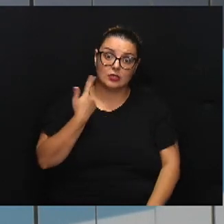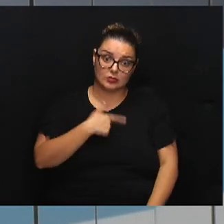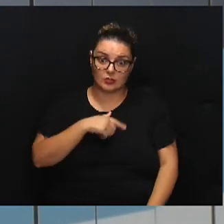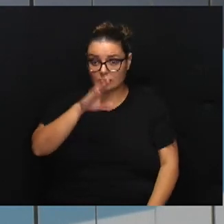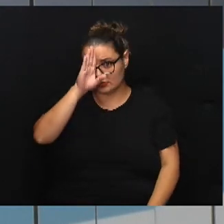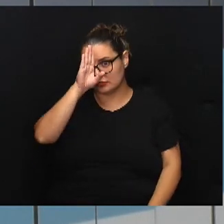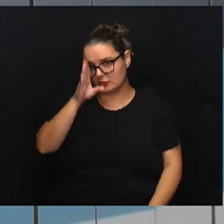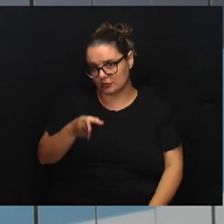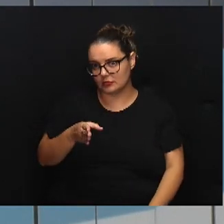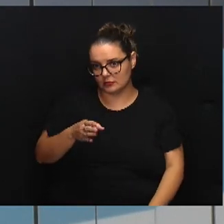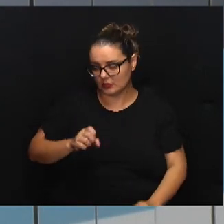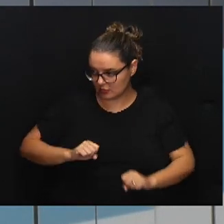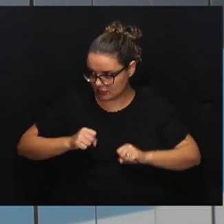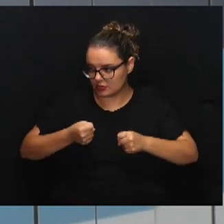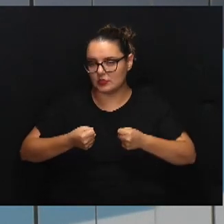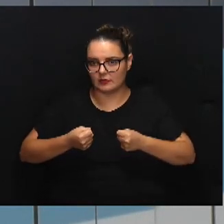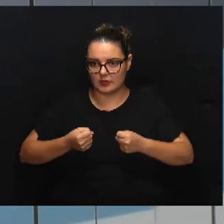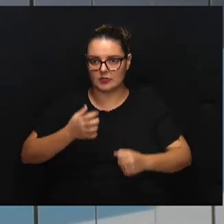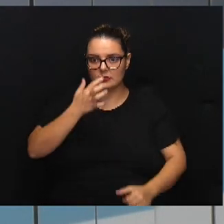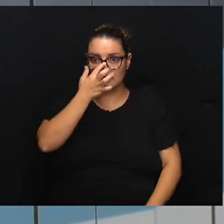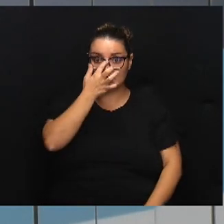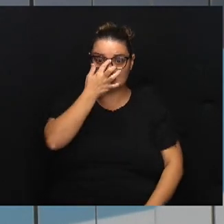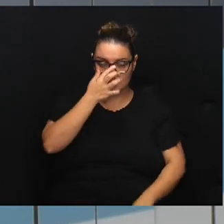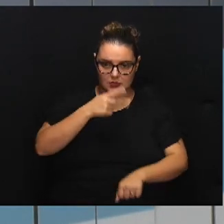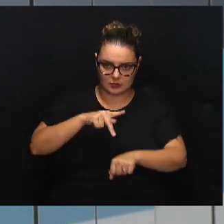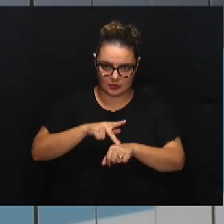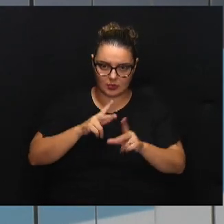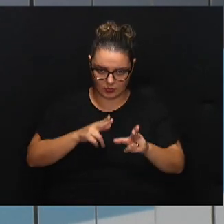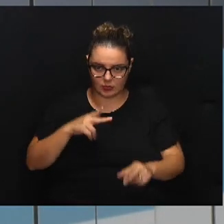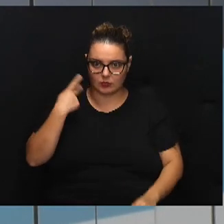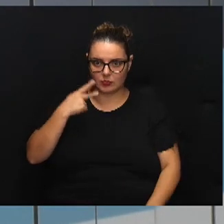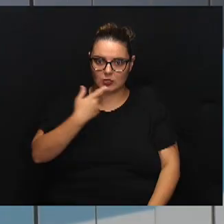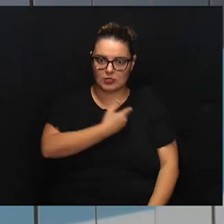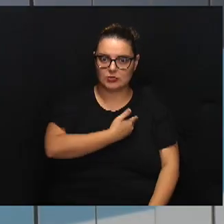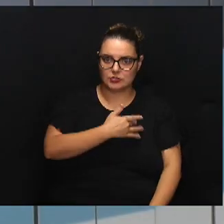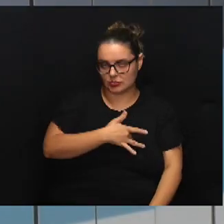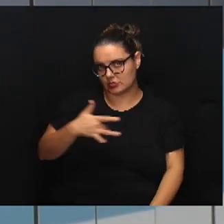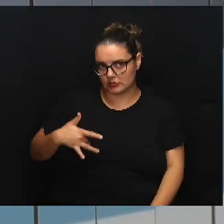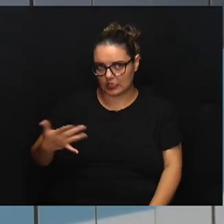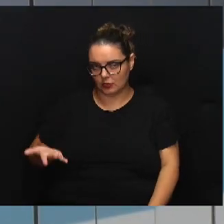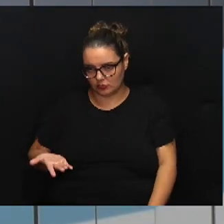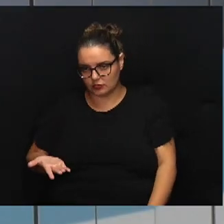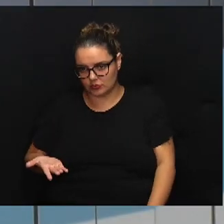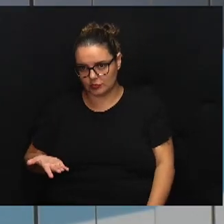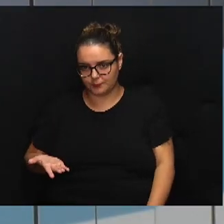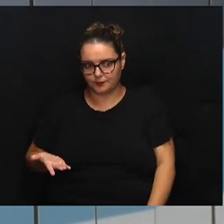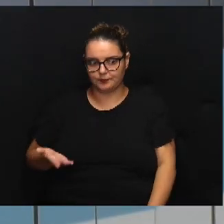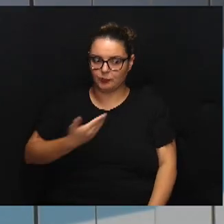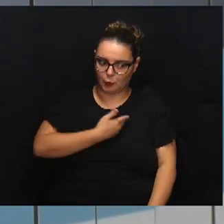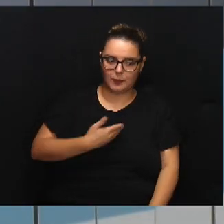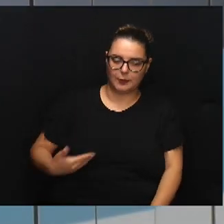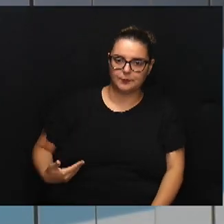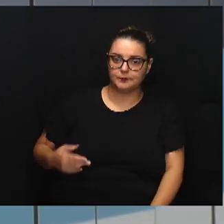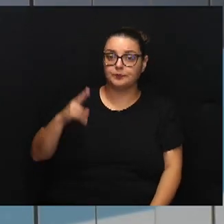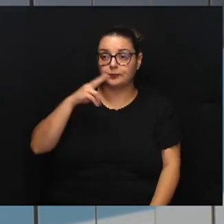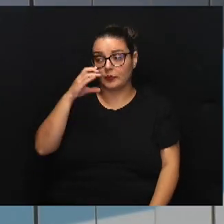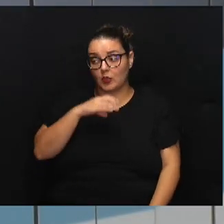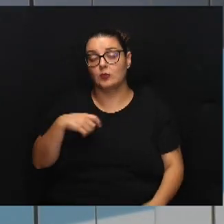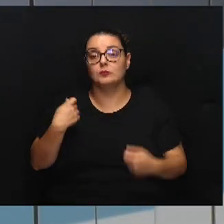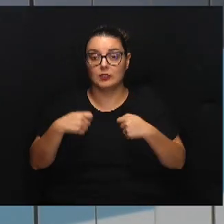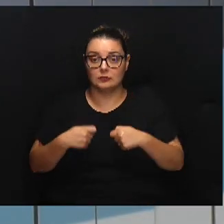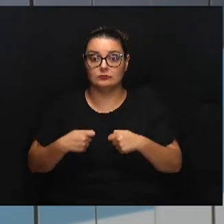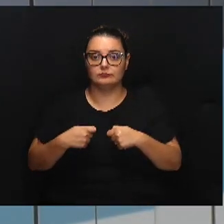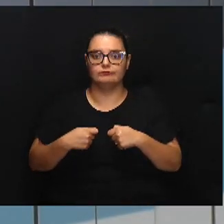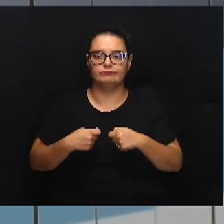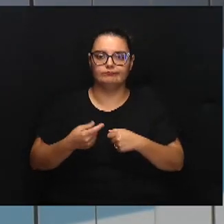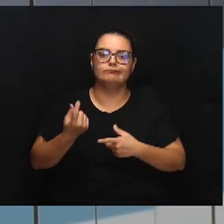principal bandeira de defesa no país enquanto política de saúde, o que é urgente e necessário é a ampliação